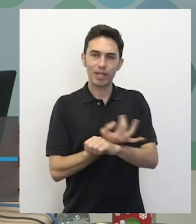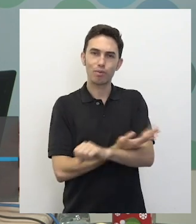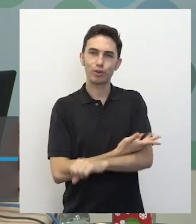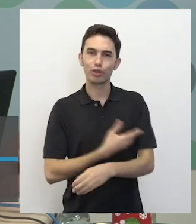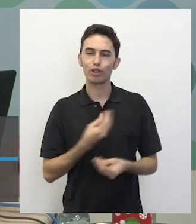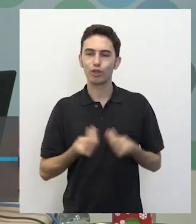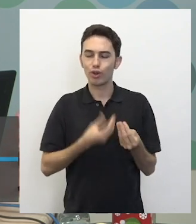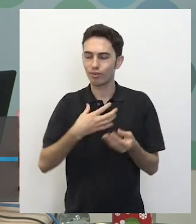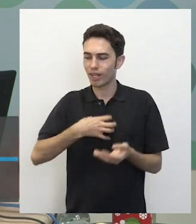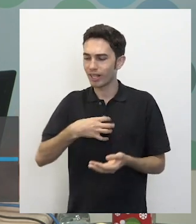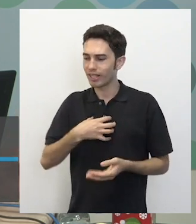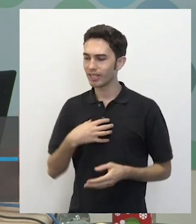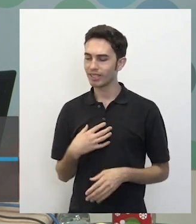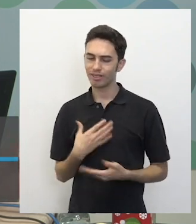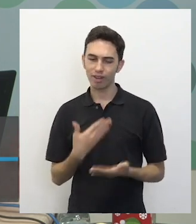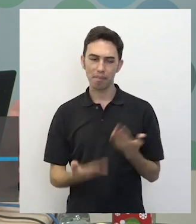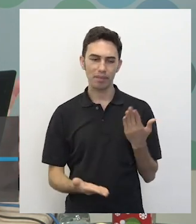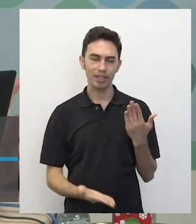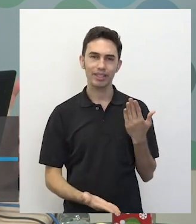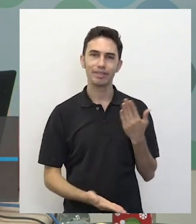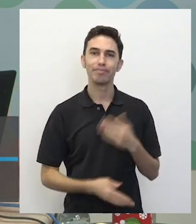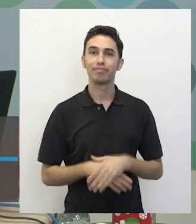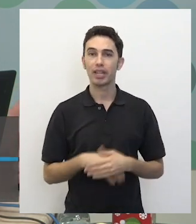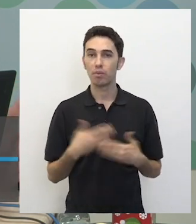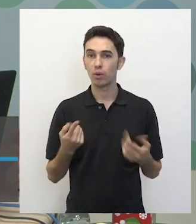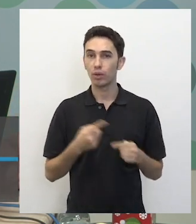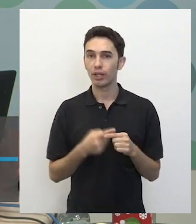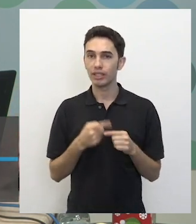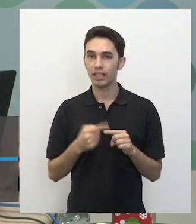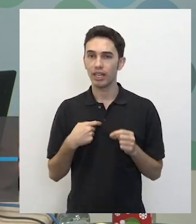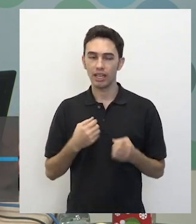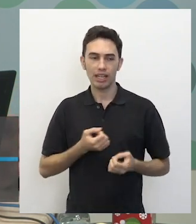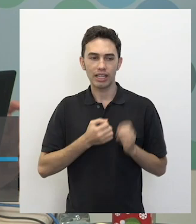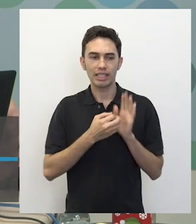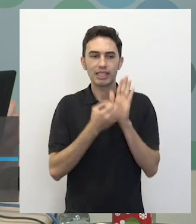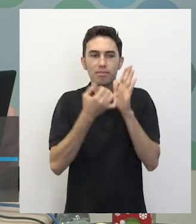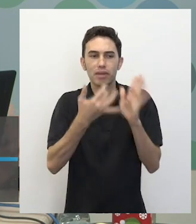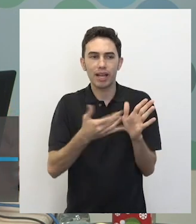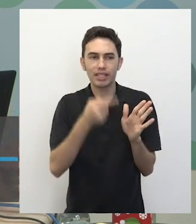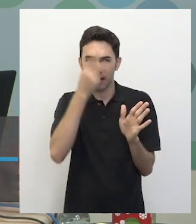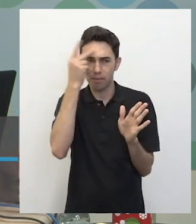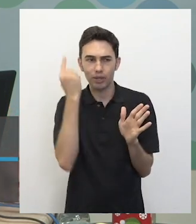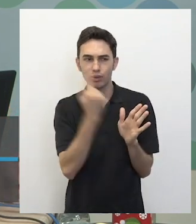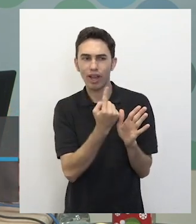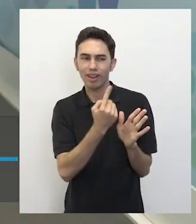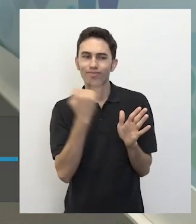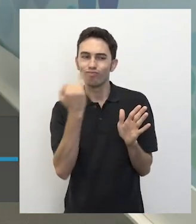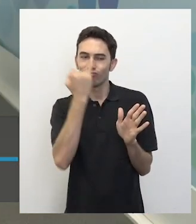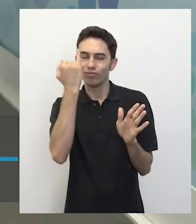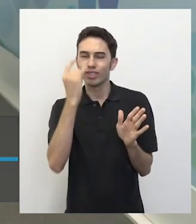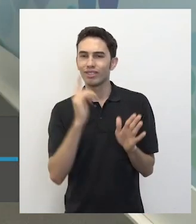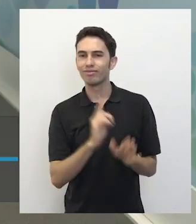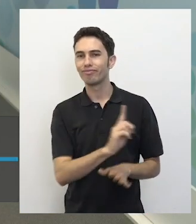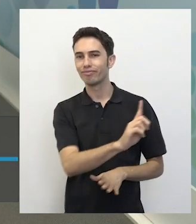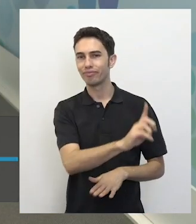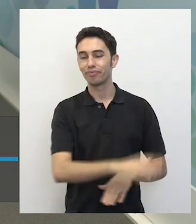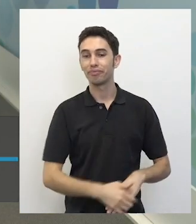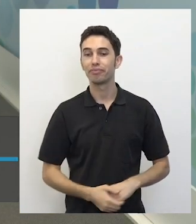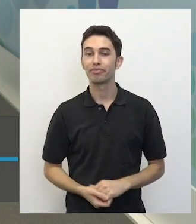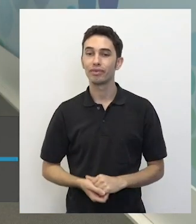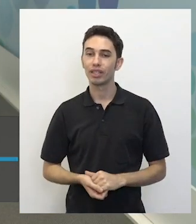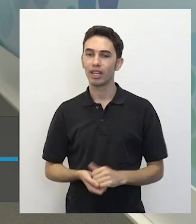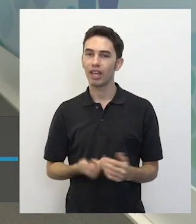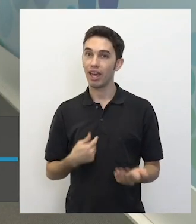ele está se sentindo com essa perda, pois como da maneira que ele expressa essa pessoa era muito importante para ele. Então, gente, olha como o